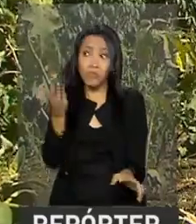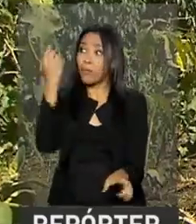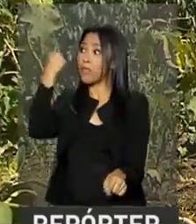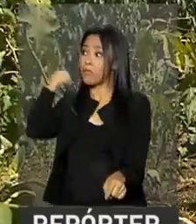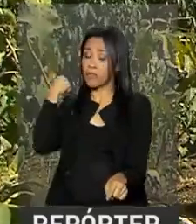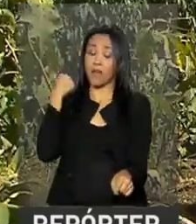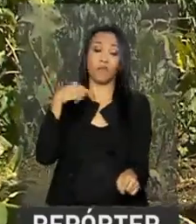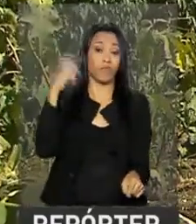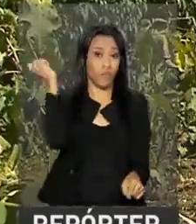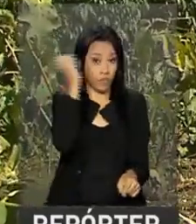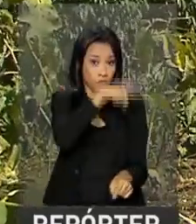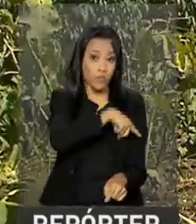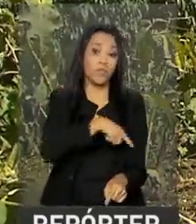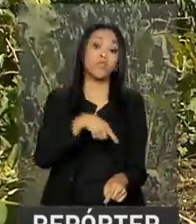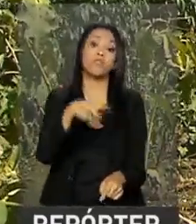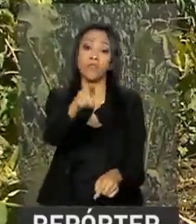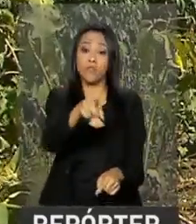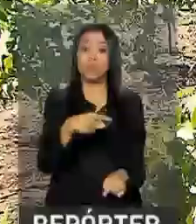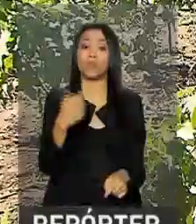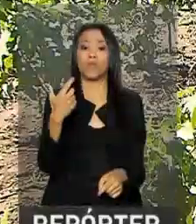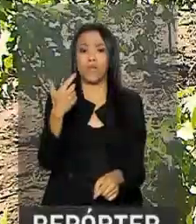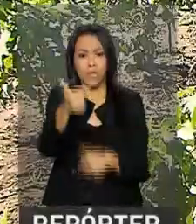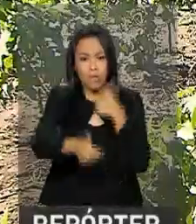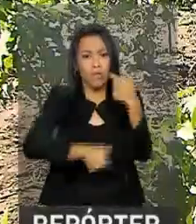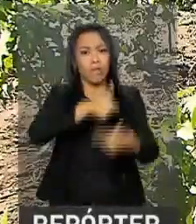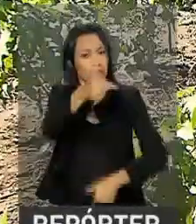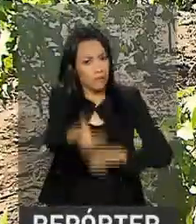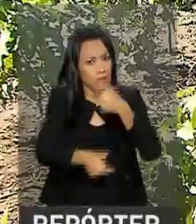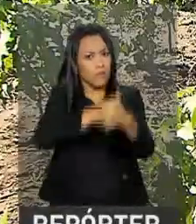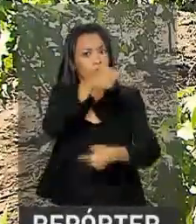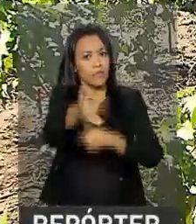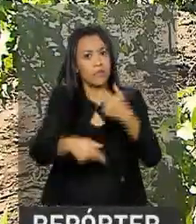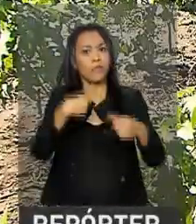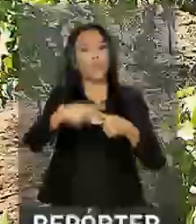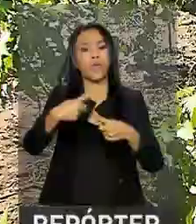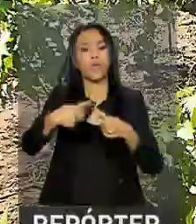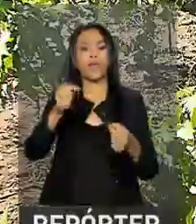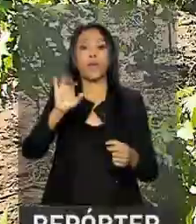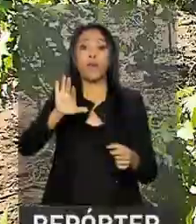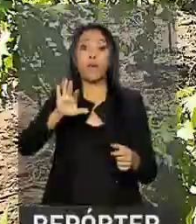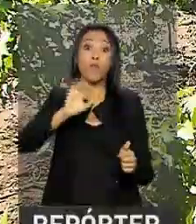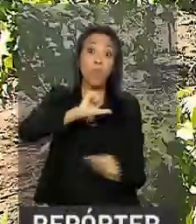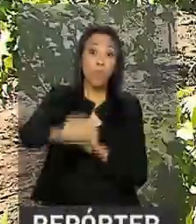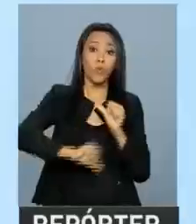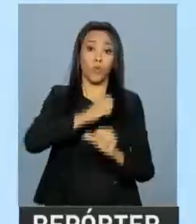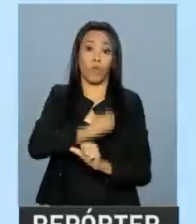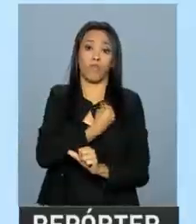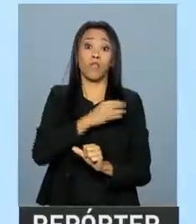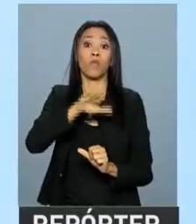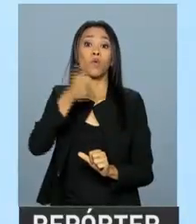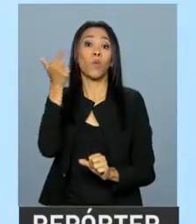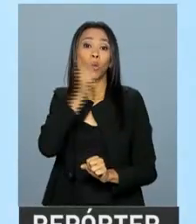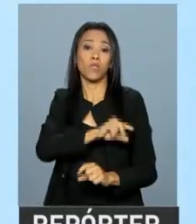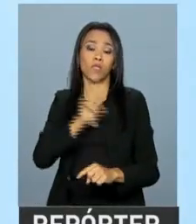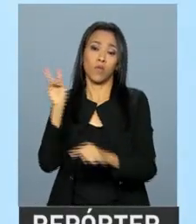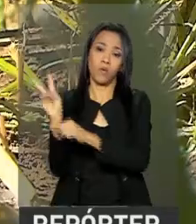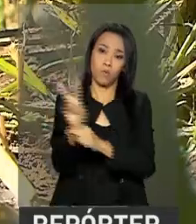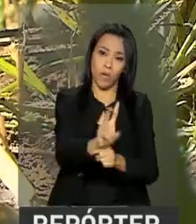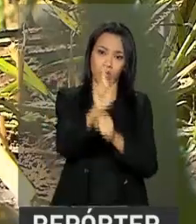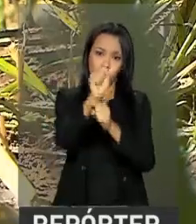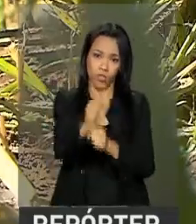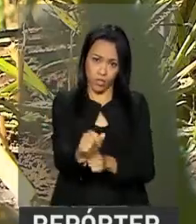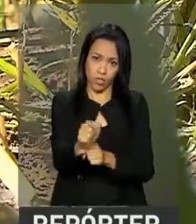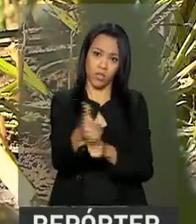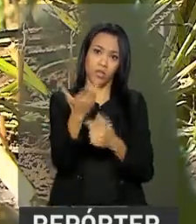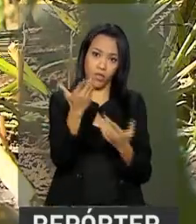dificuldades com a produção convencional a vida da família começou a mudar quando teve acesso a crédito do programa nacional de